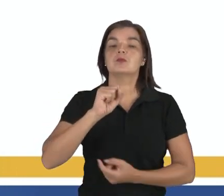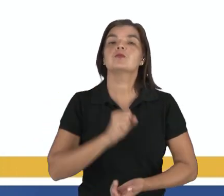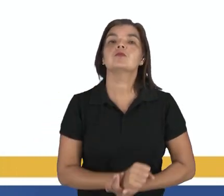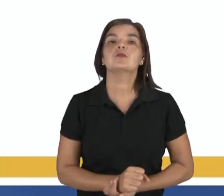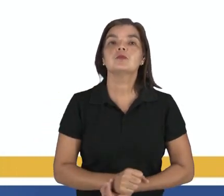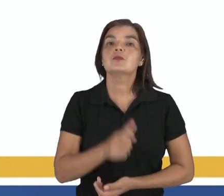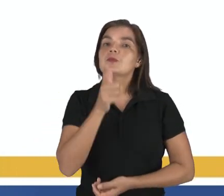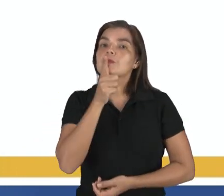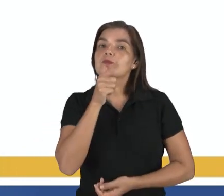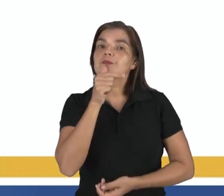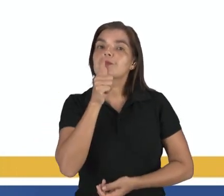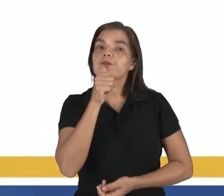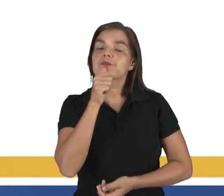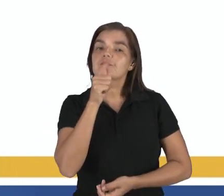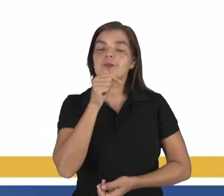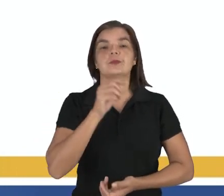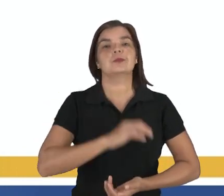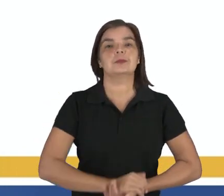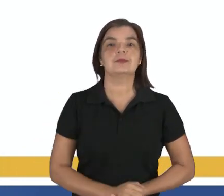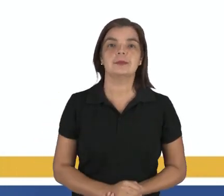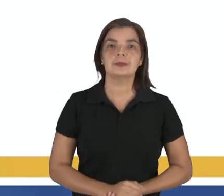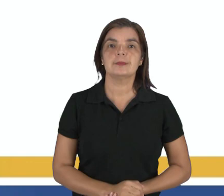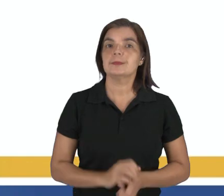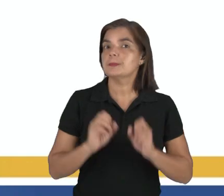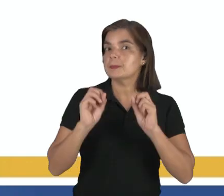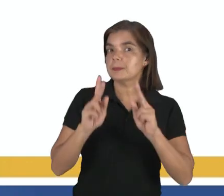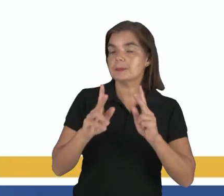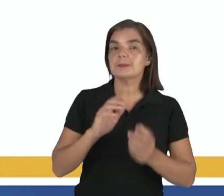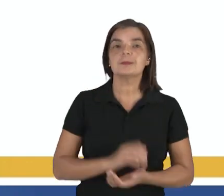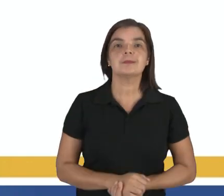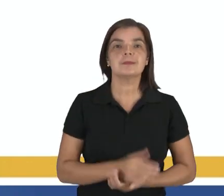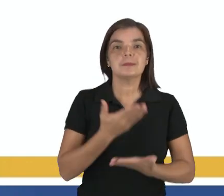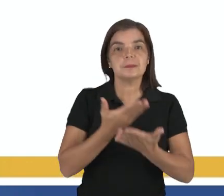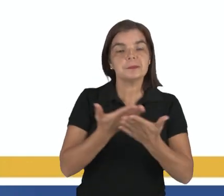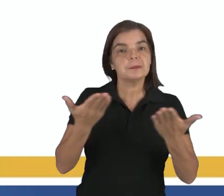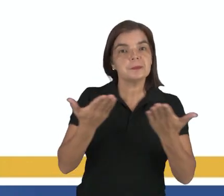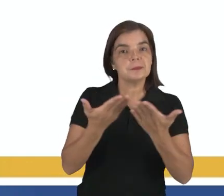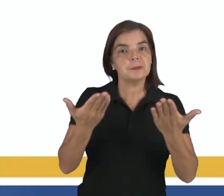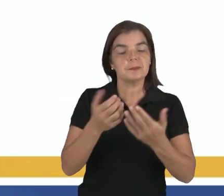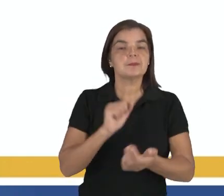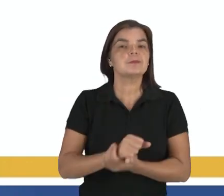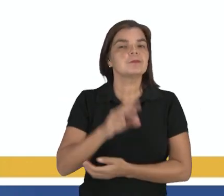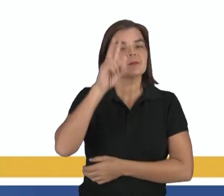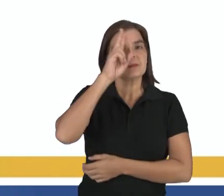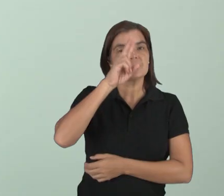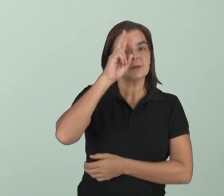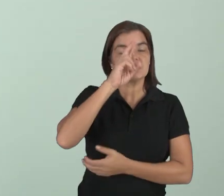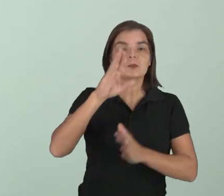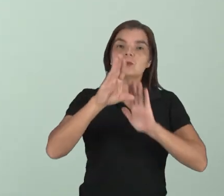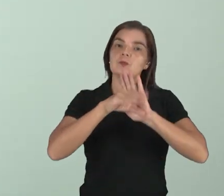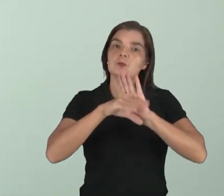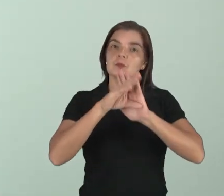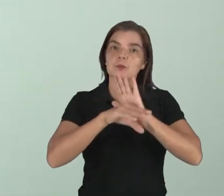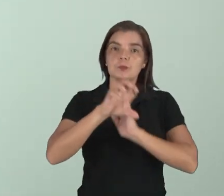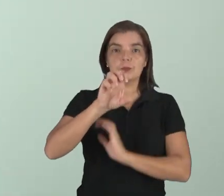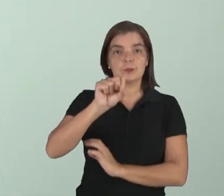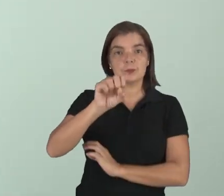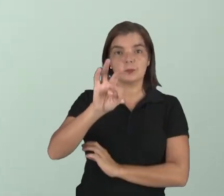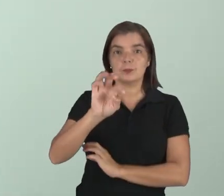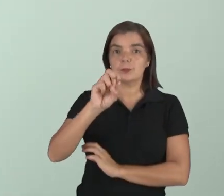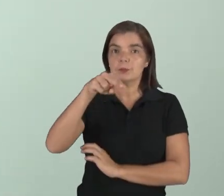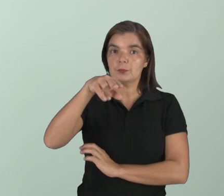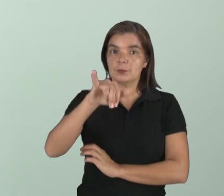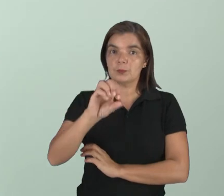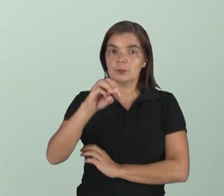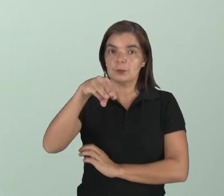produzido 8 mols de água, ok? Então, na aula de hoje, a gente relembrou alguns conceitos sobre